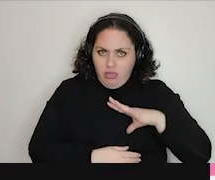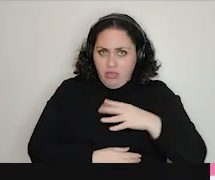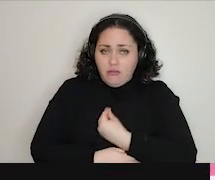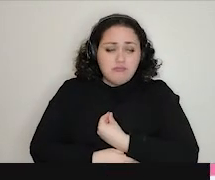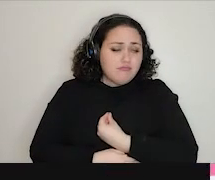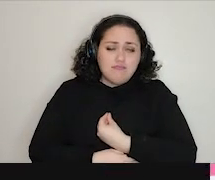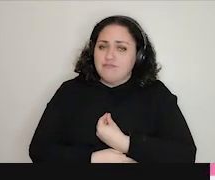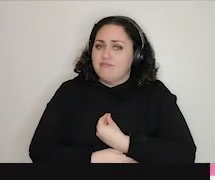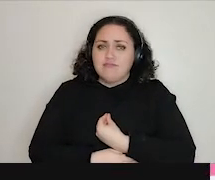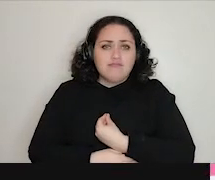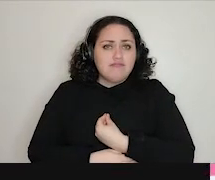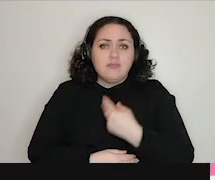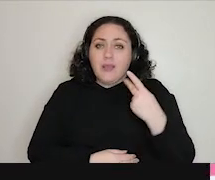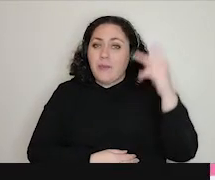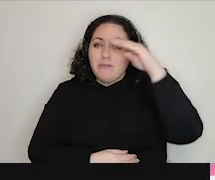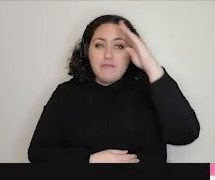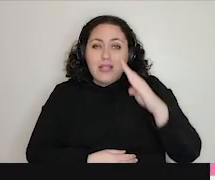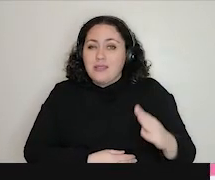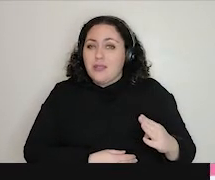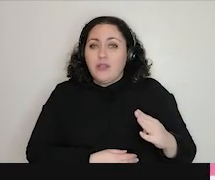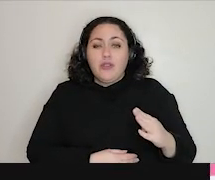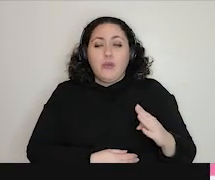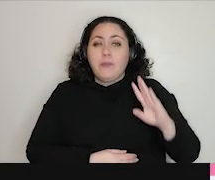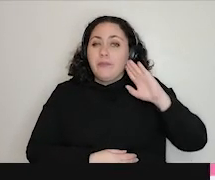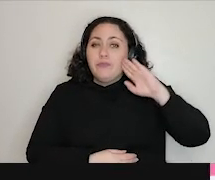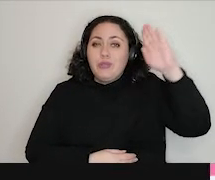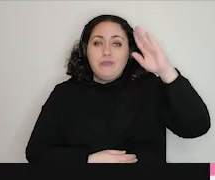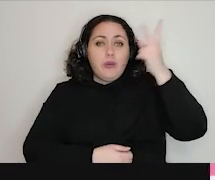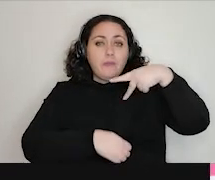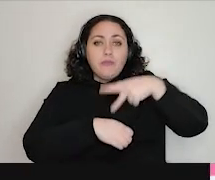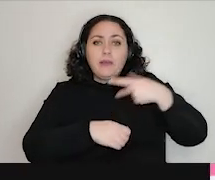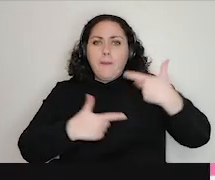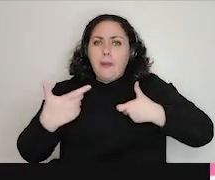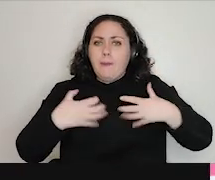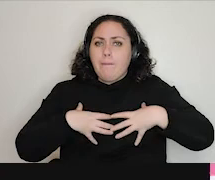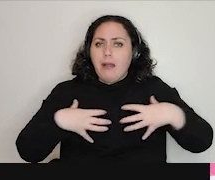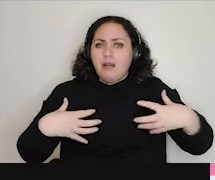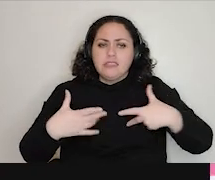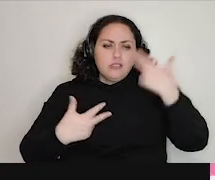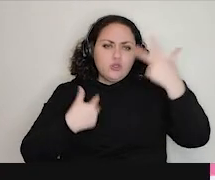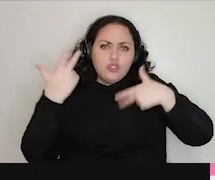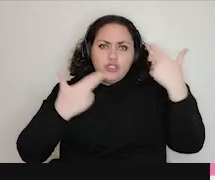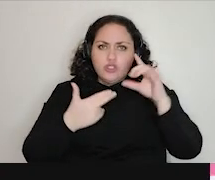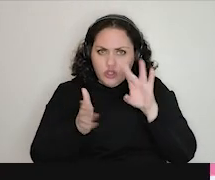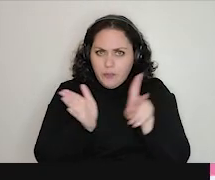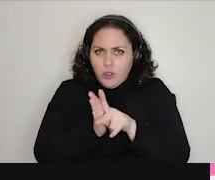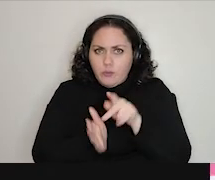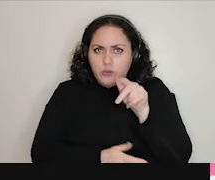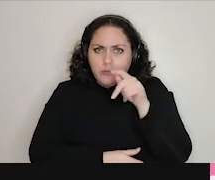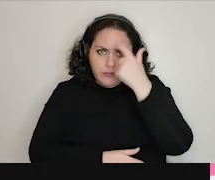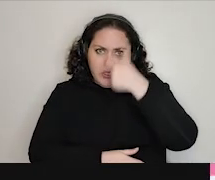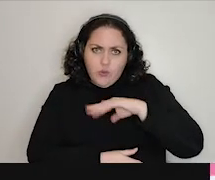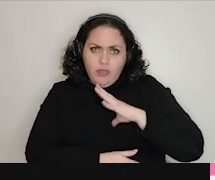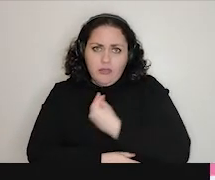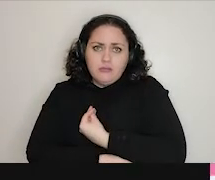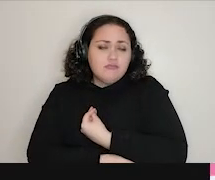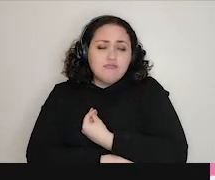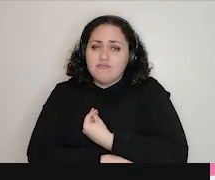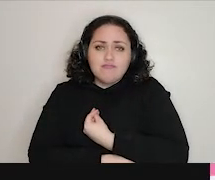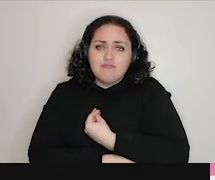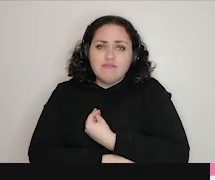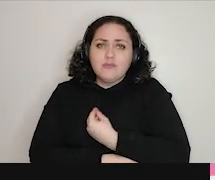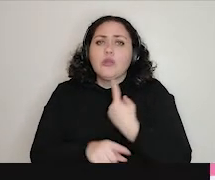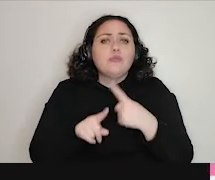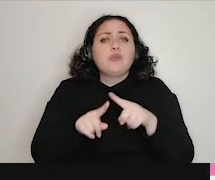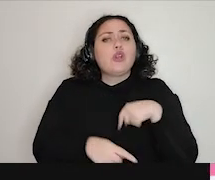pessoas trans. Né? O Brasil é o país que mais, um dos países que mais fazem cirurgias plásticas, e não é algo que é restrito para as pessoas trans. Por que para nós